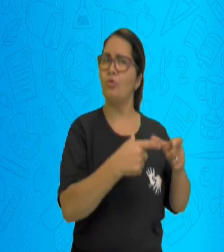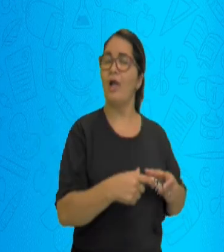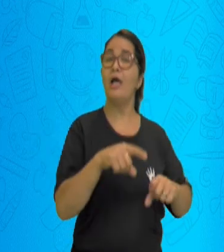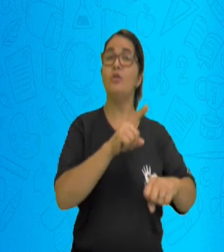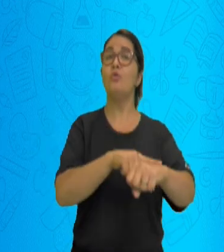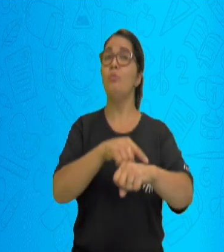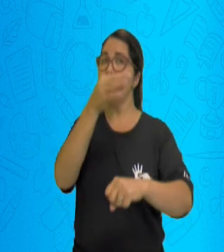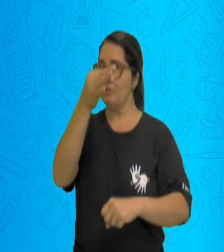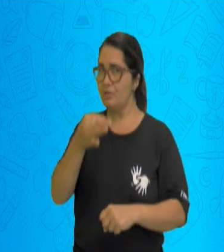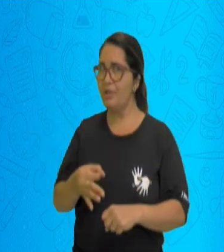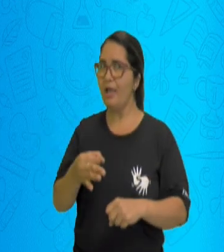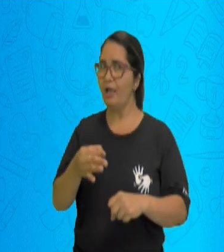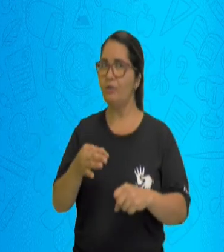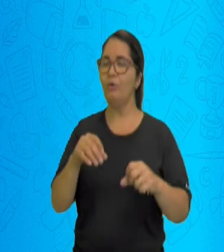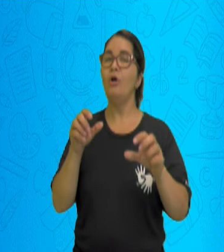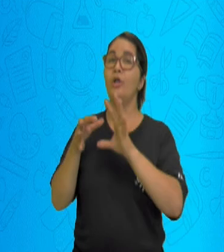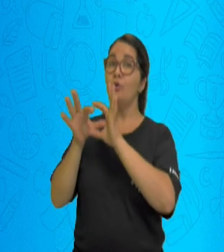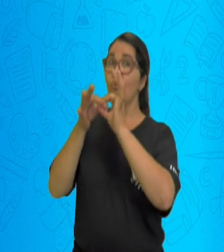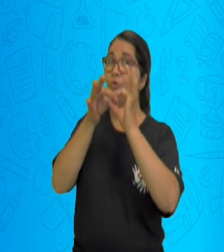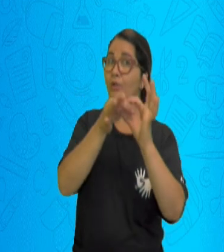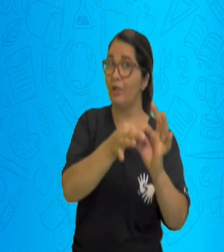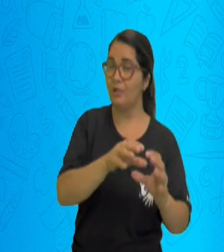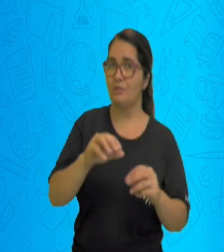momento, o contexto.